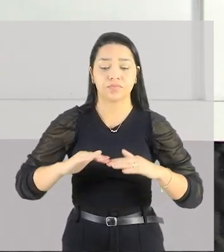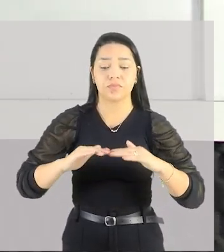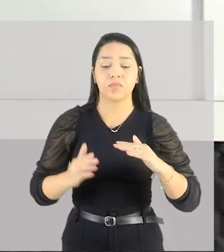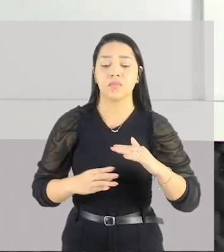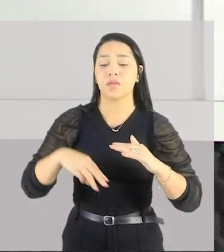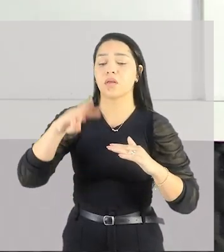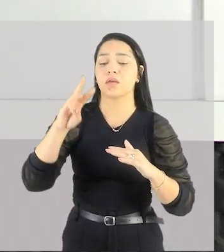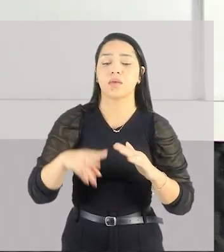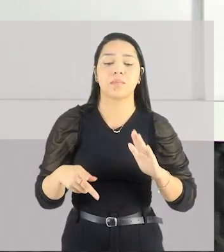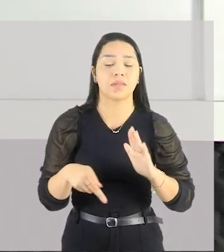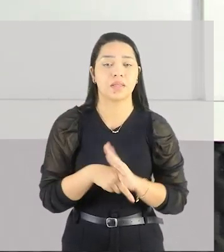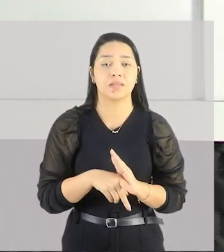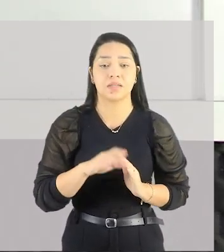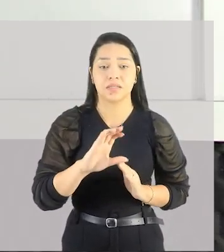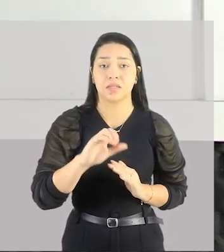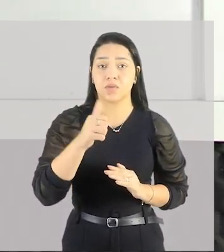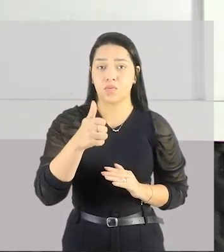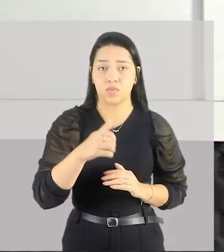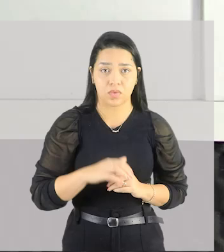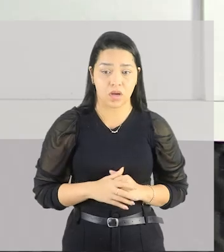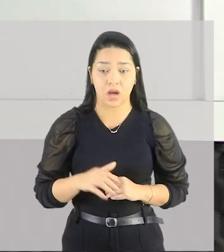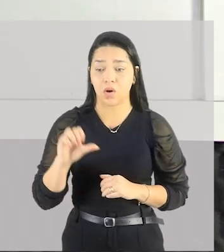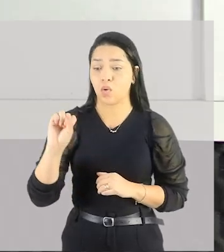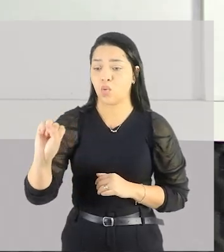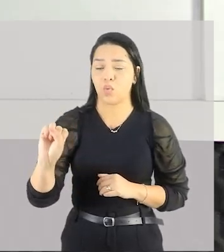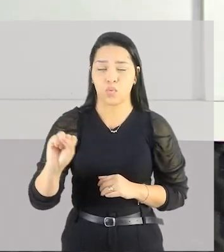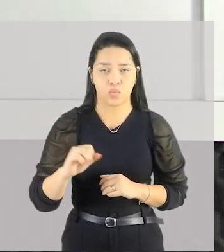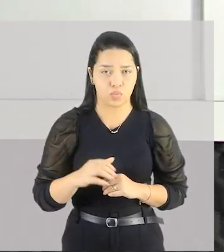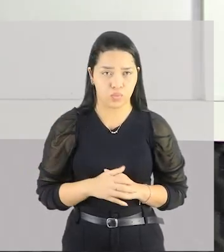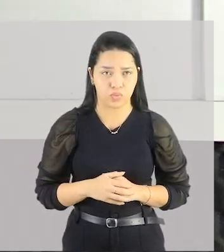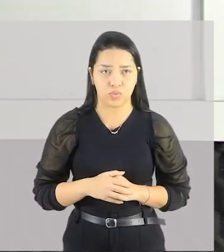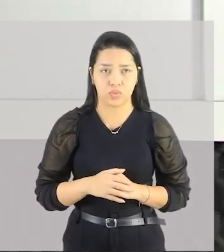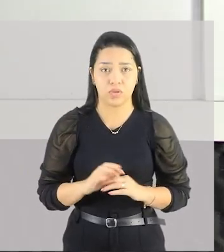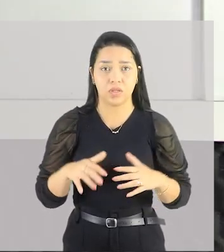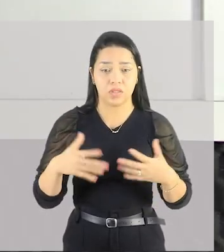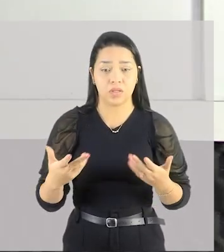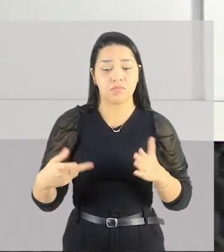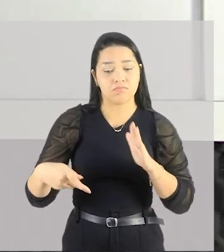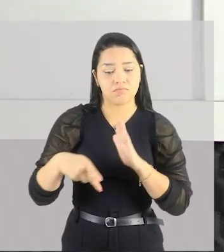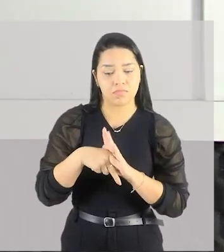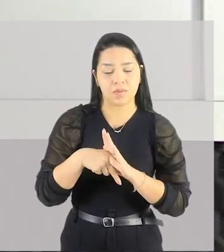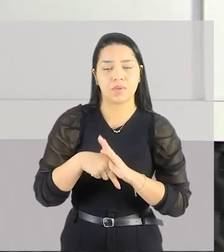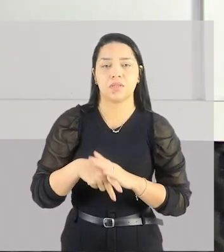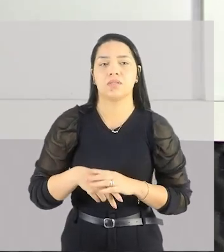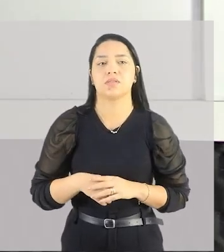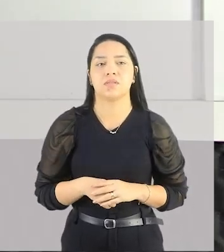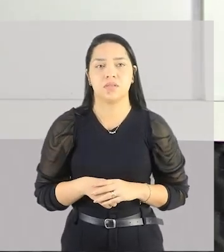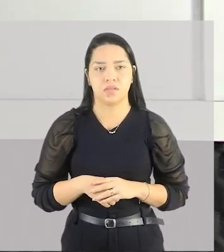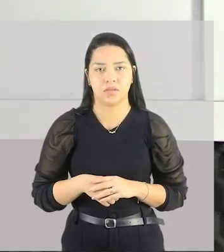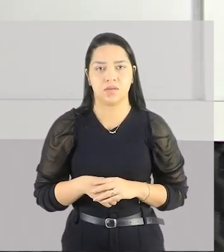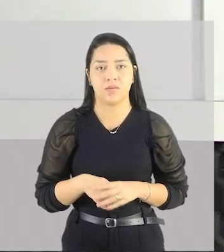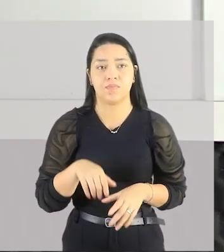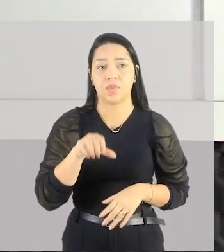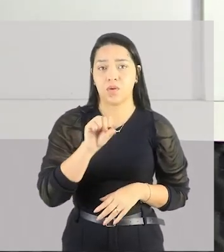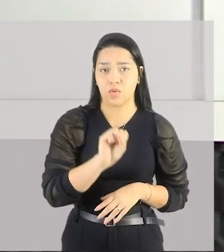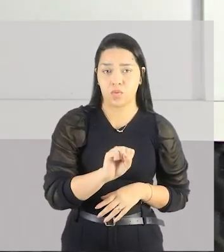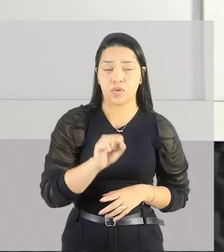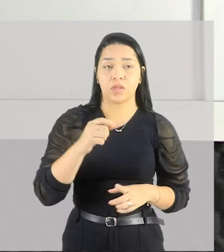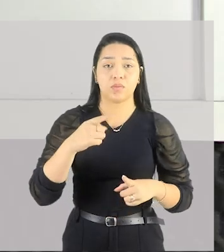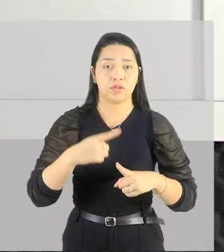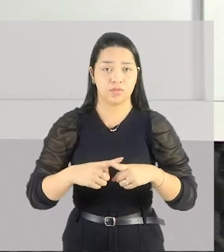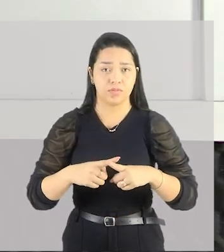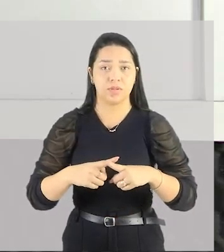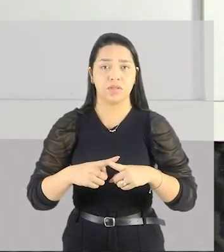colocar as grandezas, tá? De C1 e uma outra fração para os números, tá? Que não fazem parte. Então, bem aqui, ó,